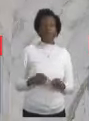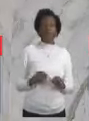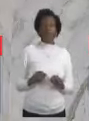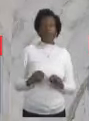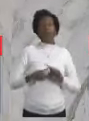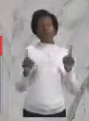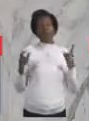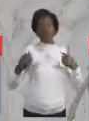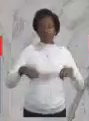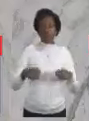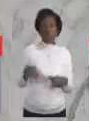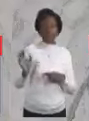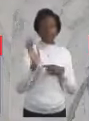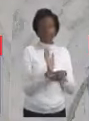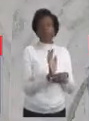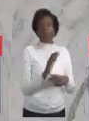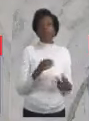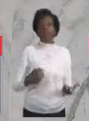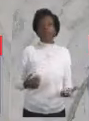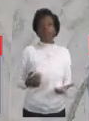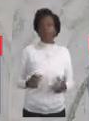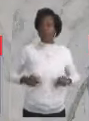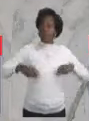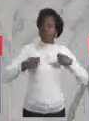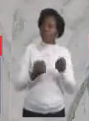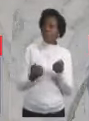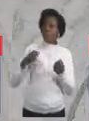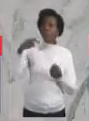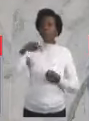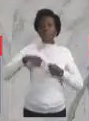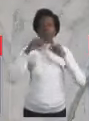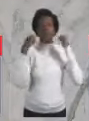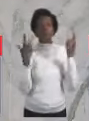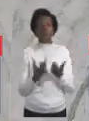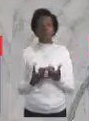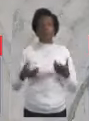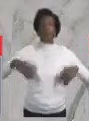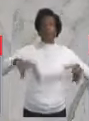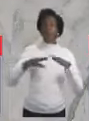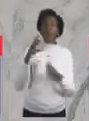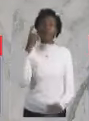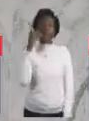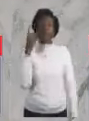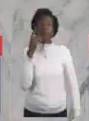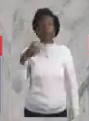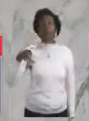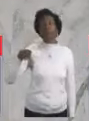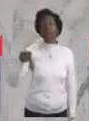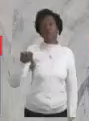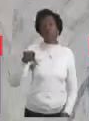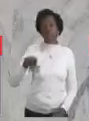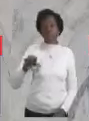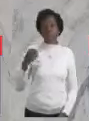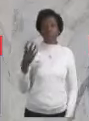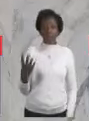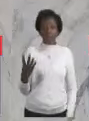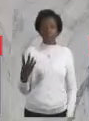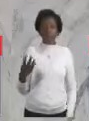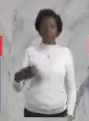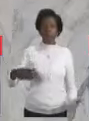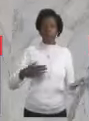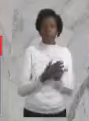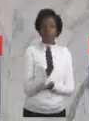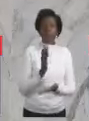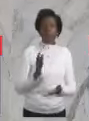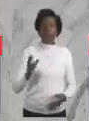interesse e do empenho das Assembleia Legislativa dos 94 deputados para que o projeto seja aprovado é exatamente